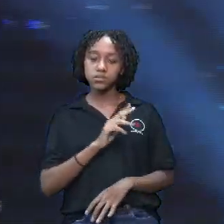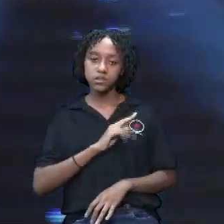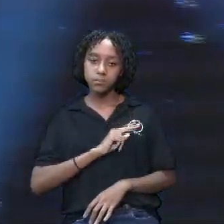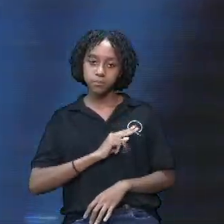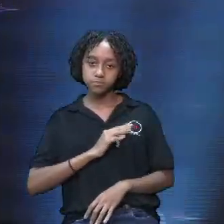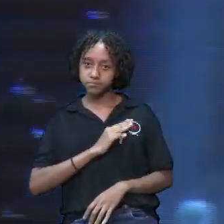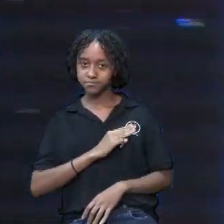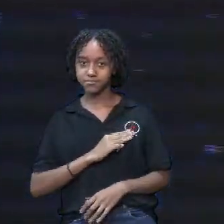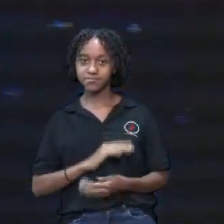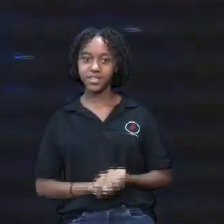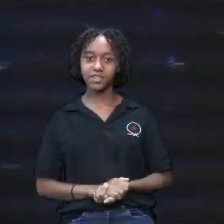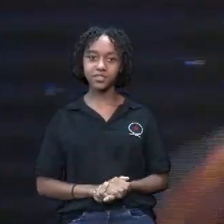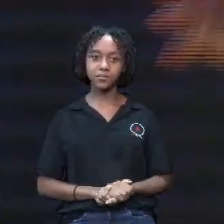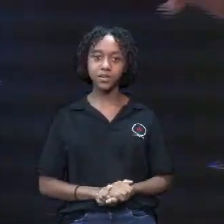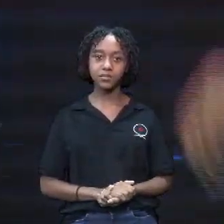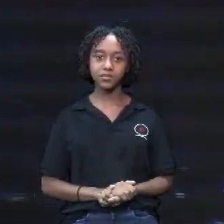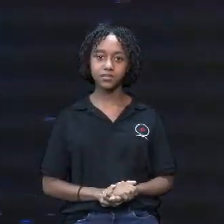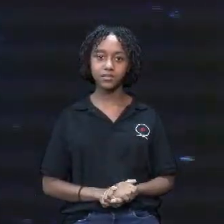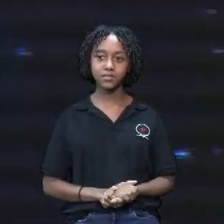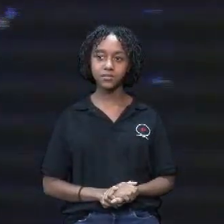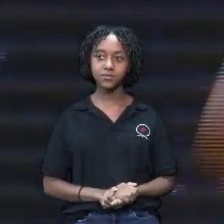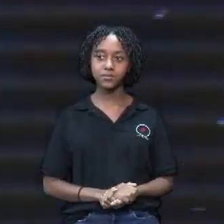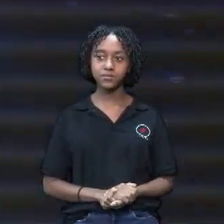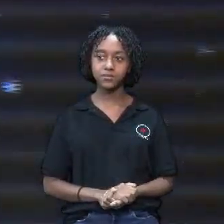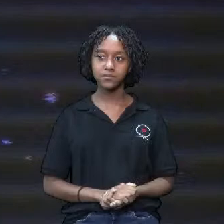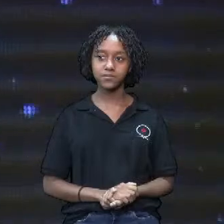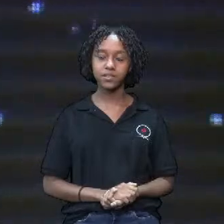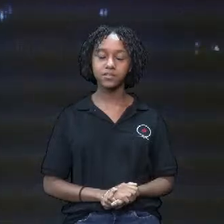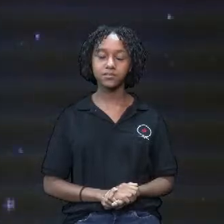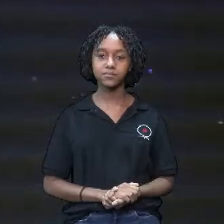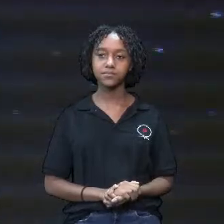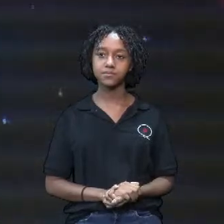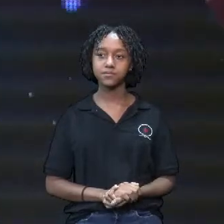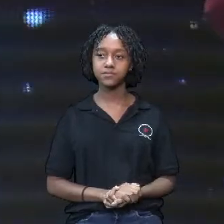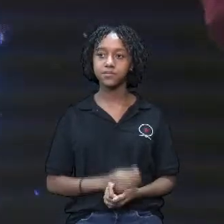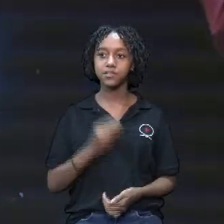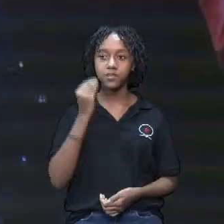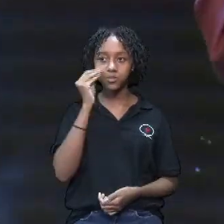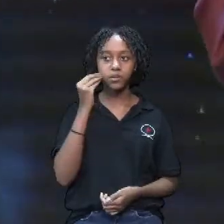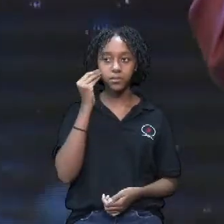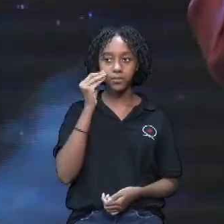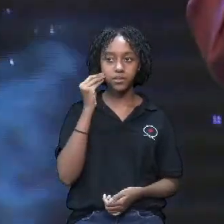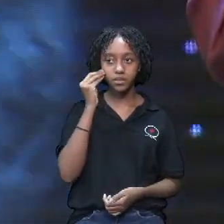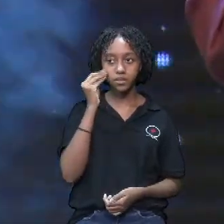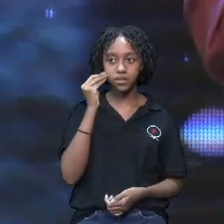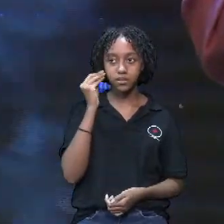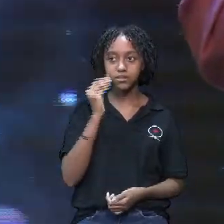O espelho mente pra gente muitas vezes, mas fique com a palavra de Deus.